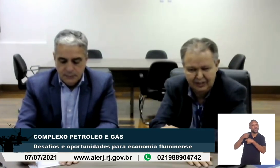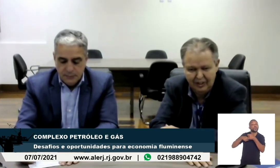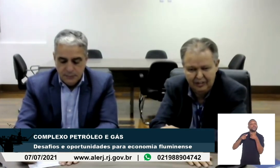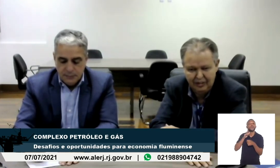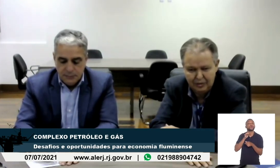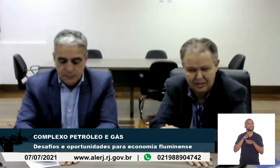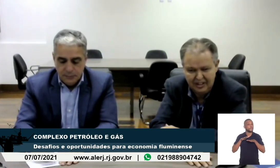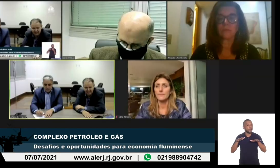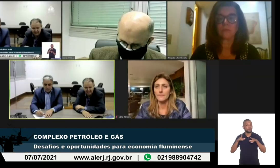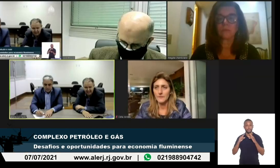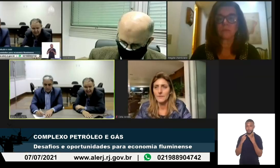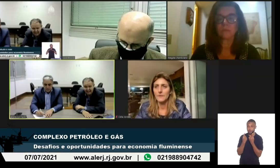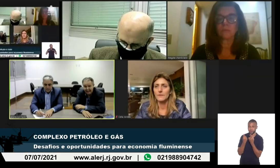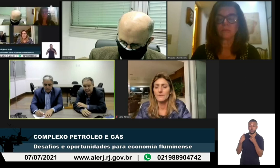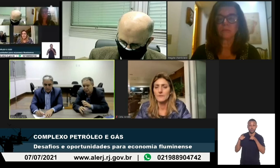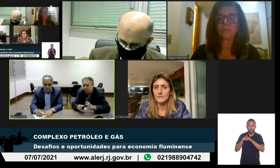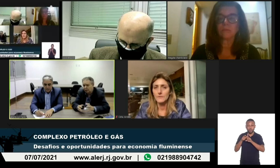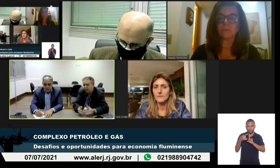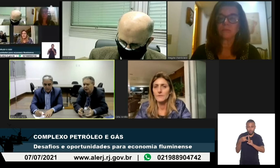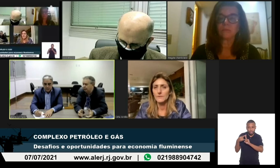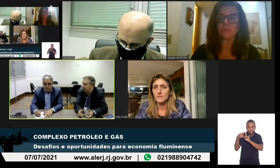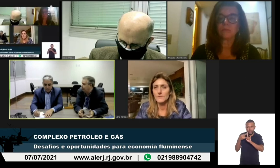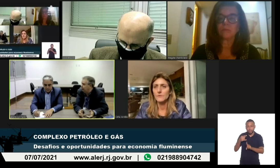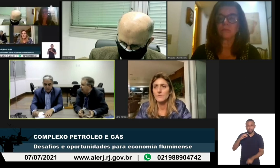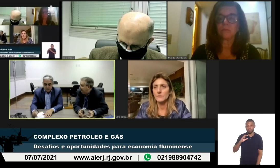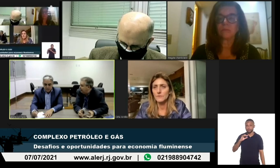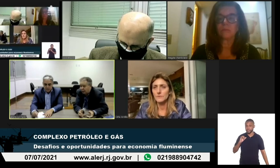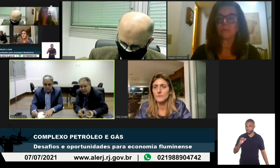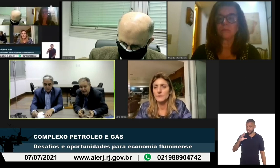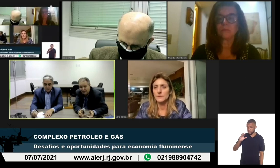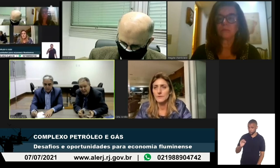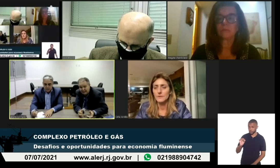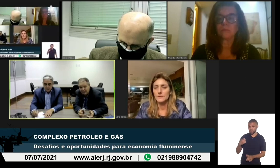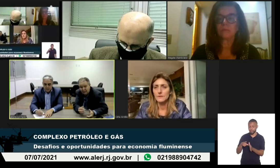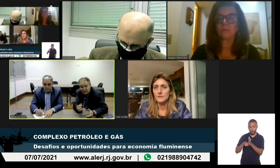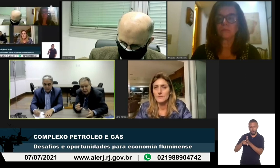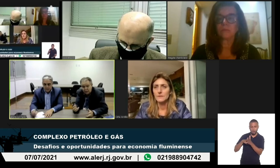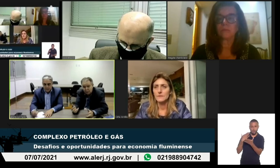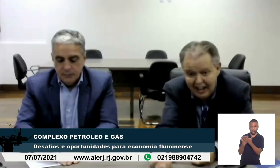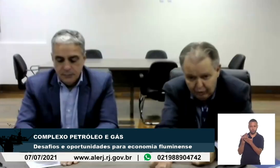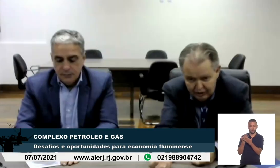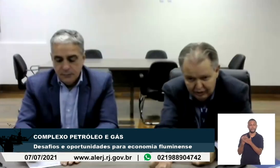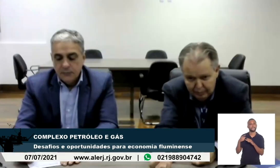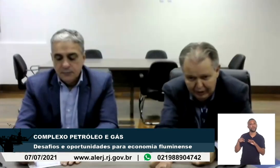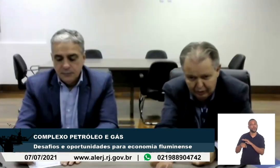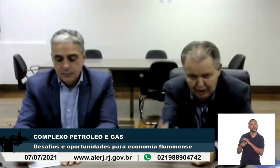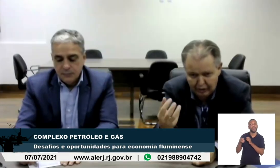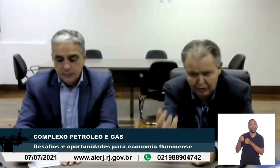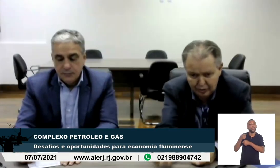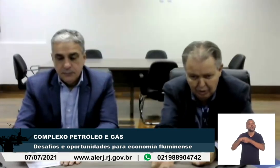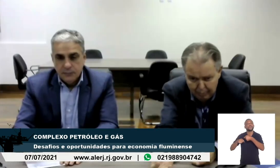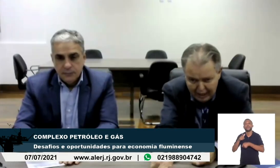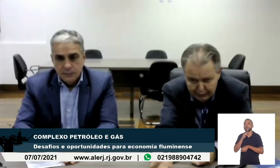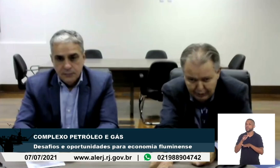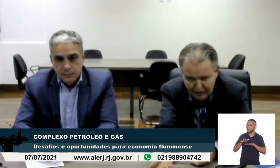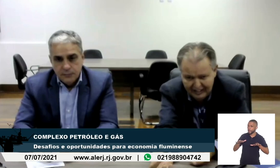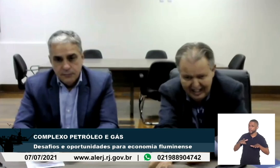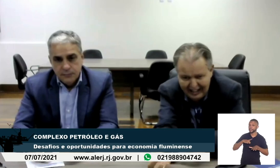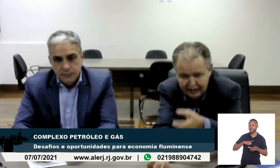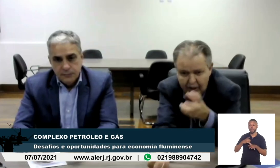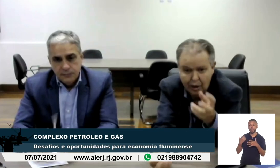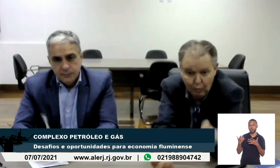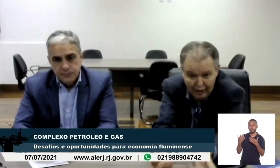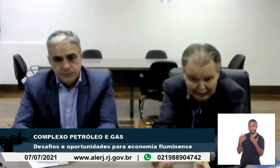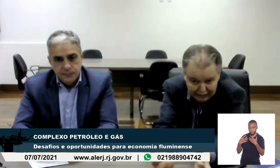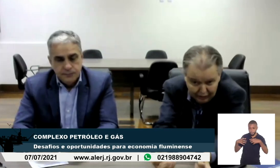Sérgio? Acho que foi uma reunião consigo, e que eles estão estudando profundamente a economia do mar. Então, acho que juntar a coisa do petróleo, coisa do complexo petróleo e